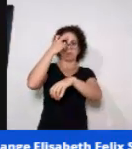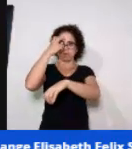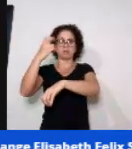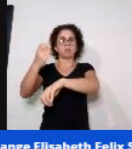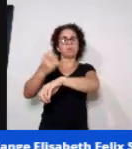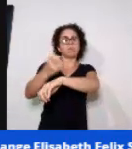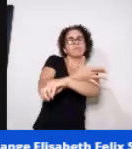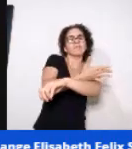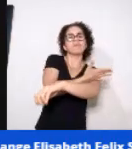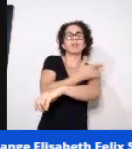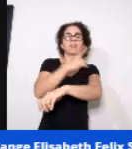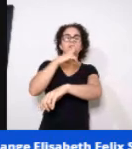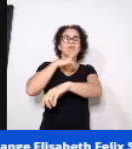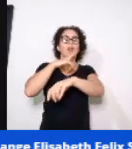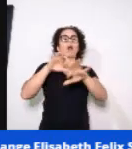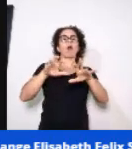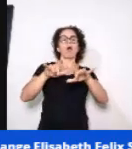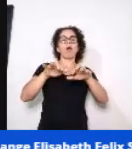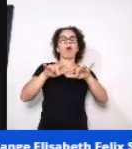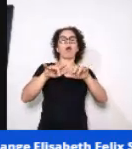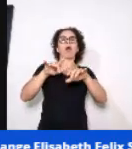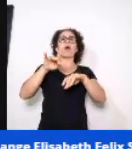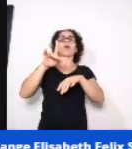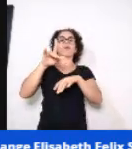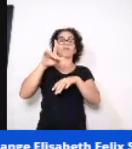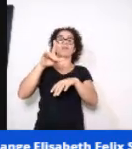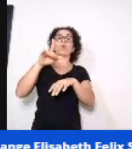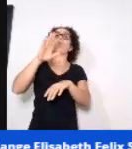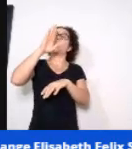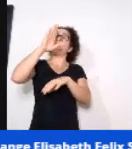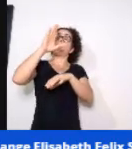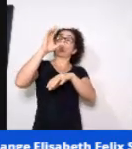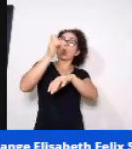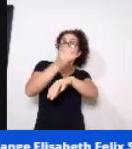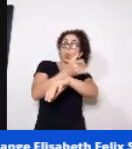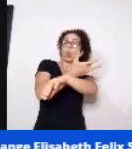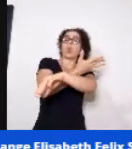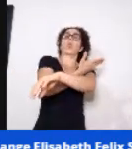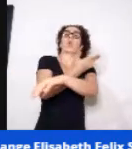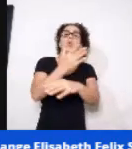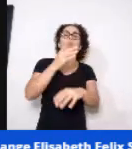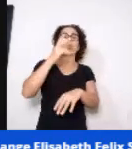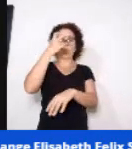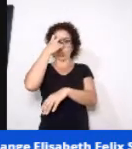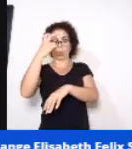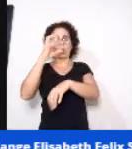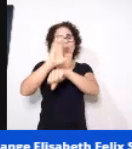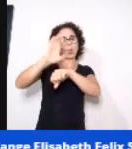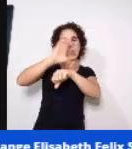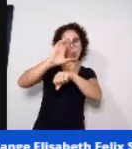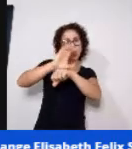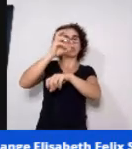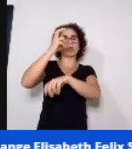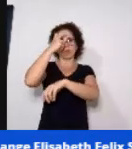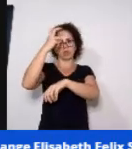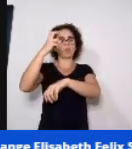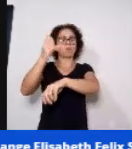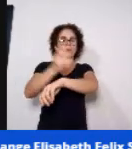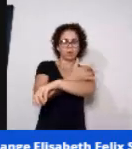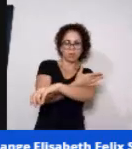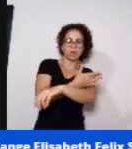computador, tinha lá no Instagram, patrocínio. Curso de inteligência emocional, falando de tal. Eu ia lá e fazia. Ah, não sei o